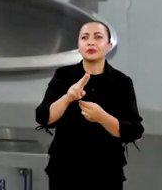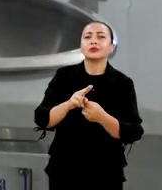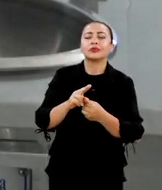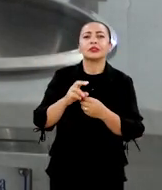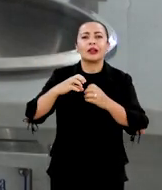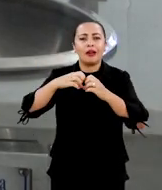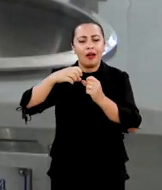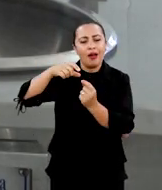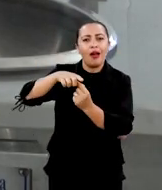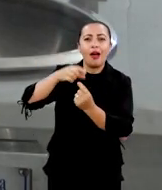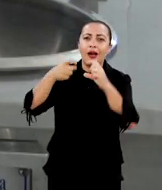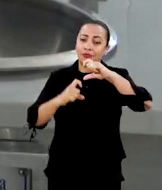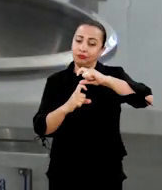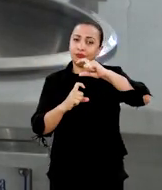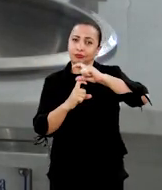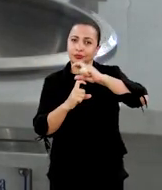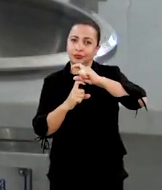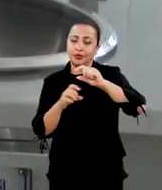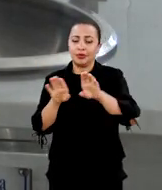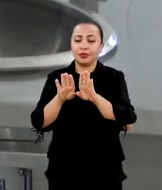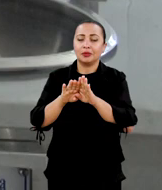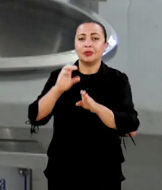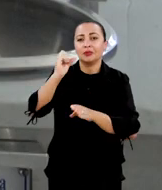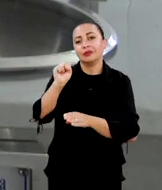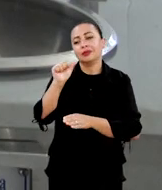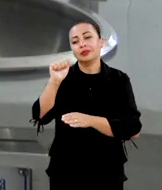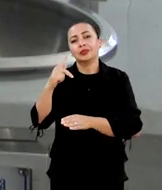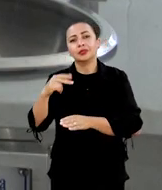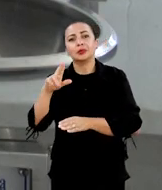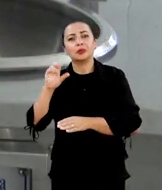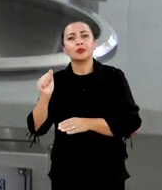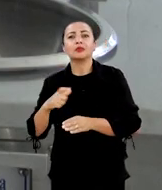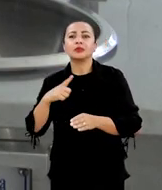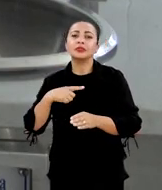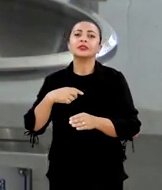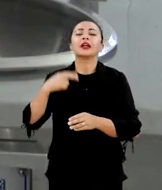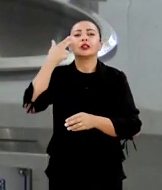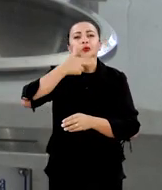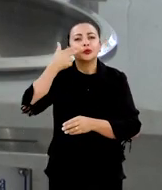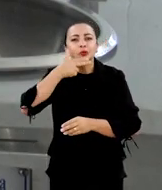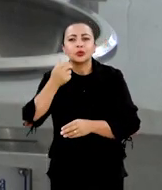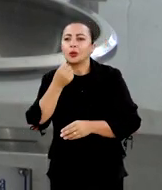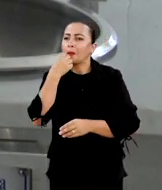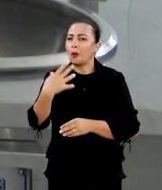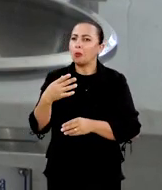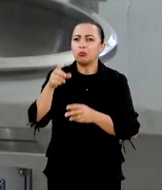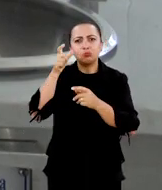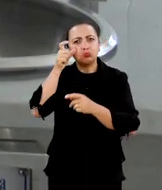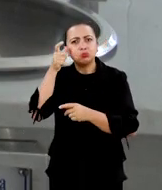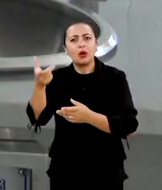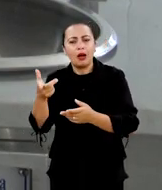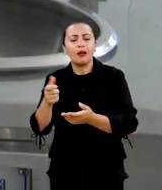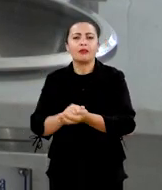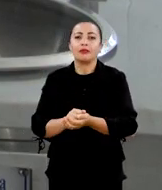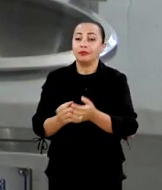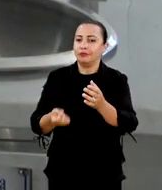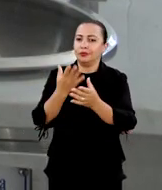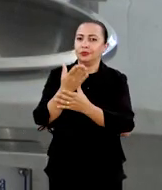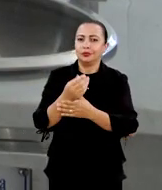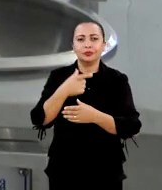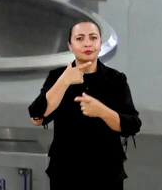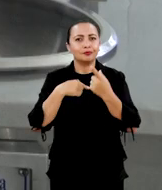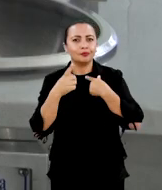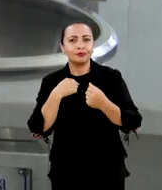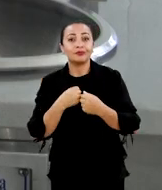mais utilizada a castanha do caju. E aí a sapucaia tem teorias nutricionais muito interessantes. E aí com